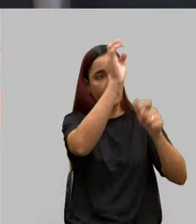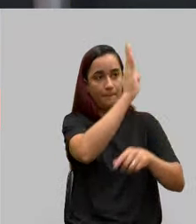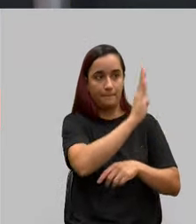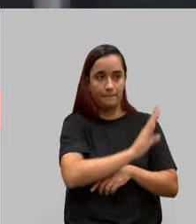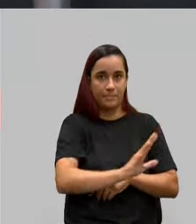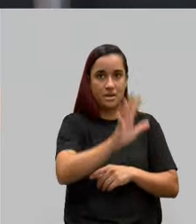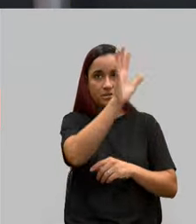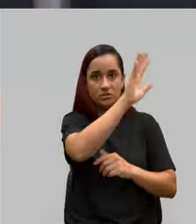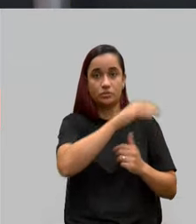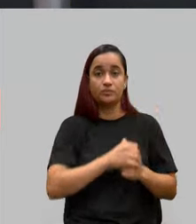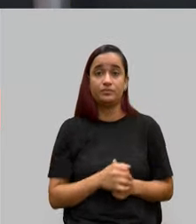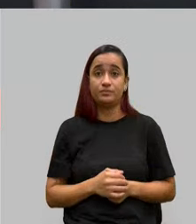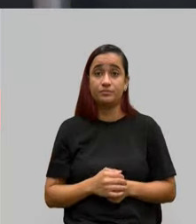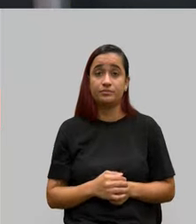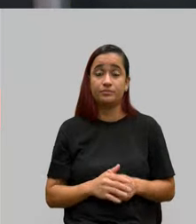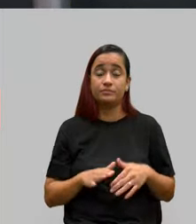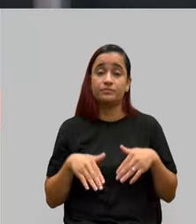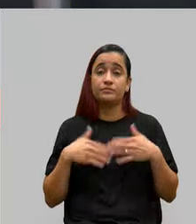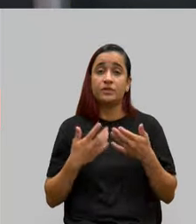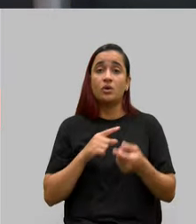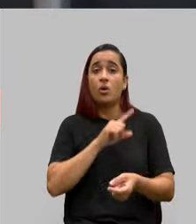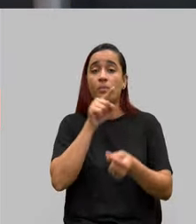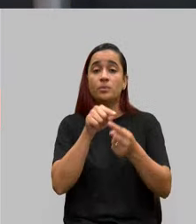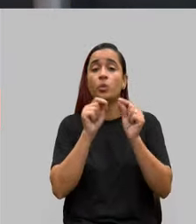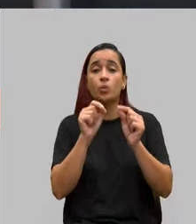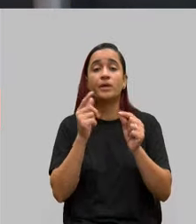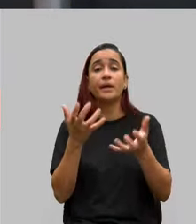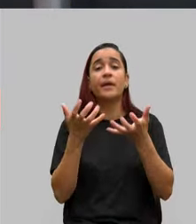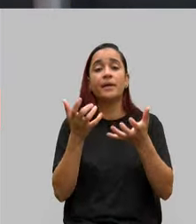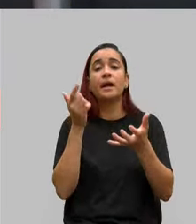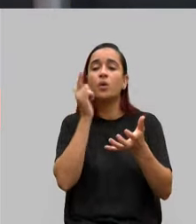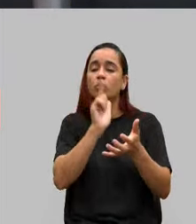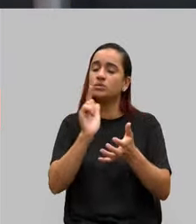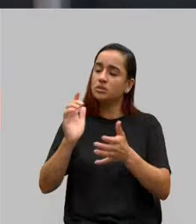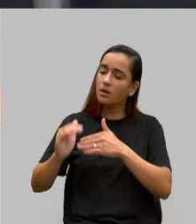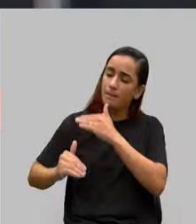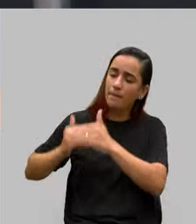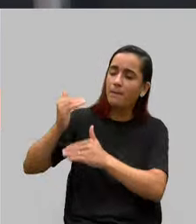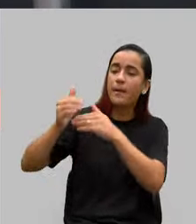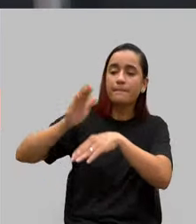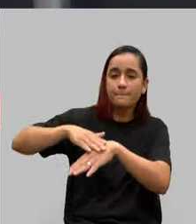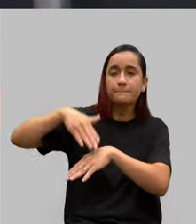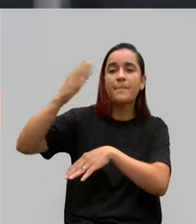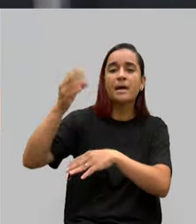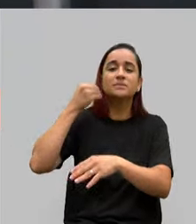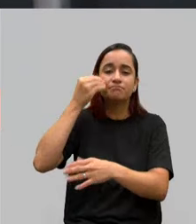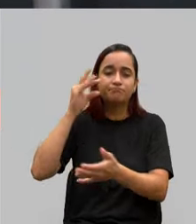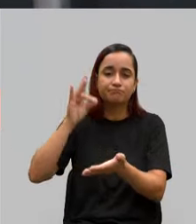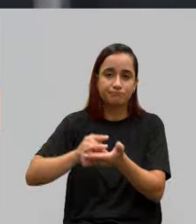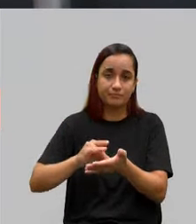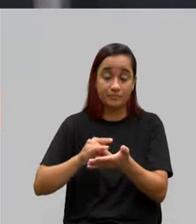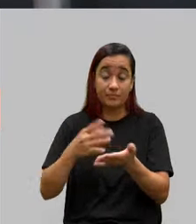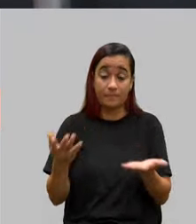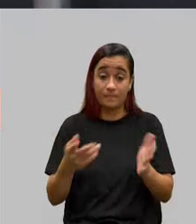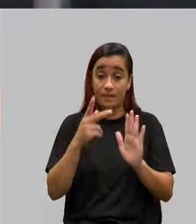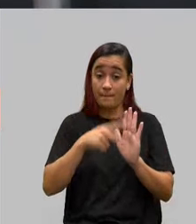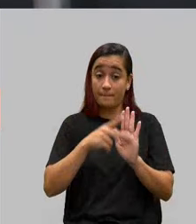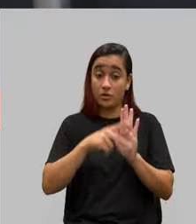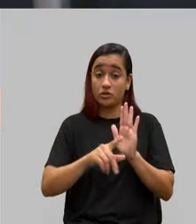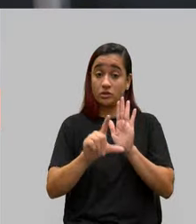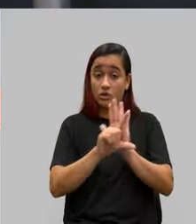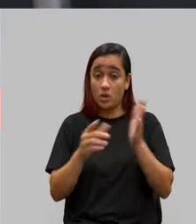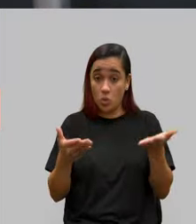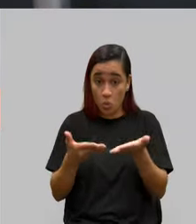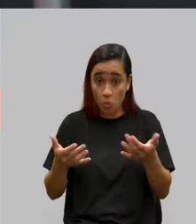ã objetivando alcançar mais e melhor a realidade um projeto de lei construído nesse momento